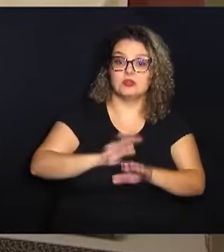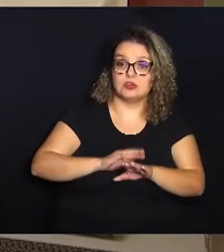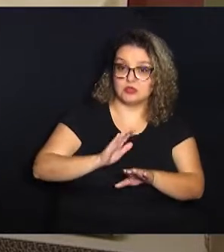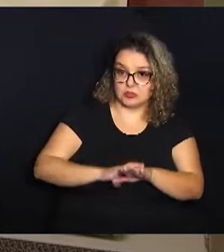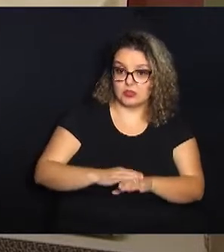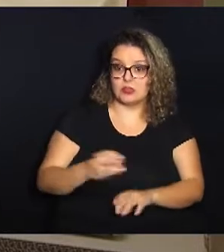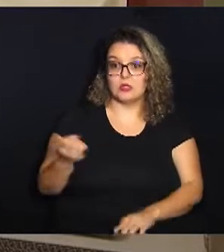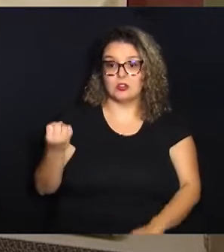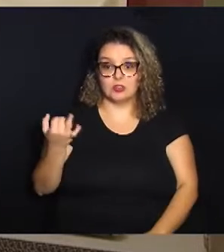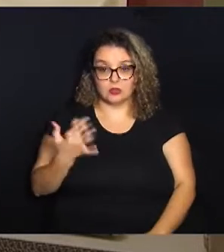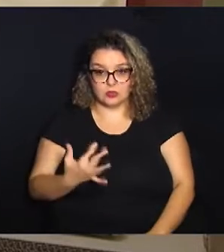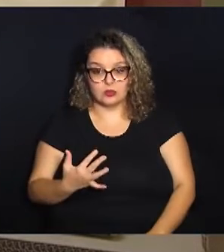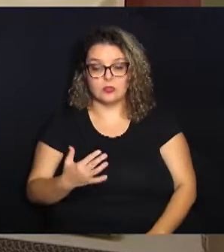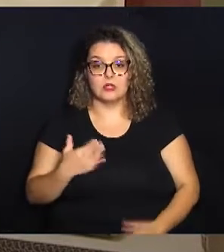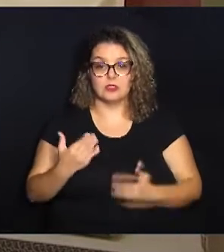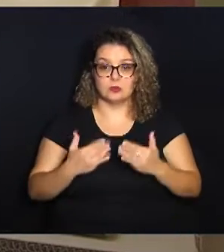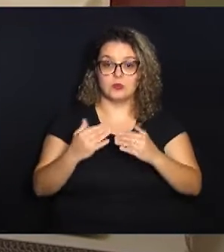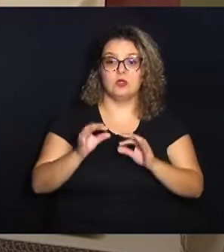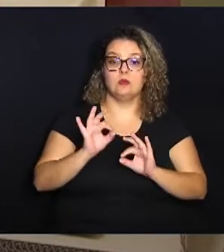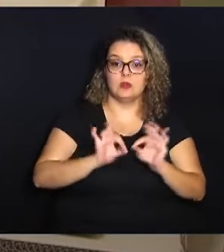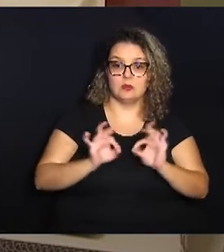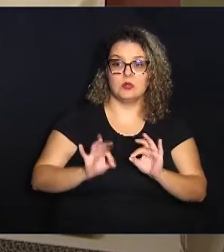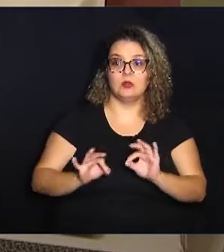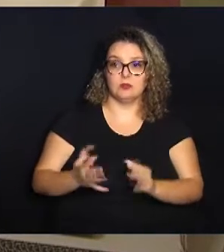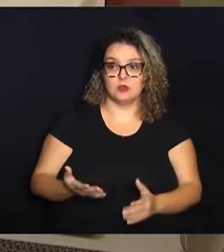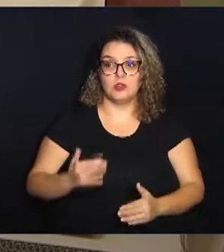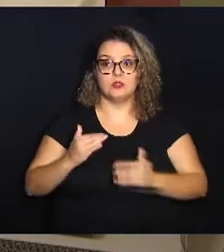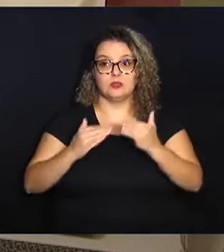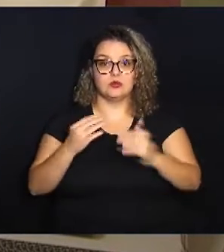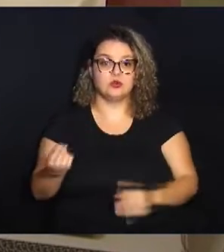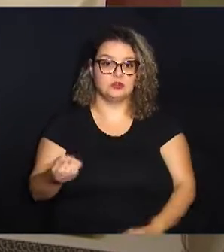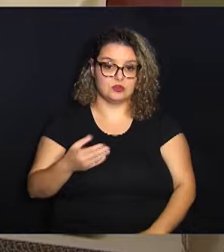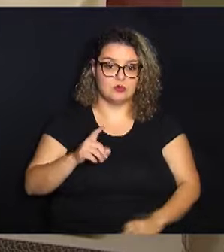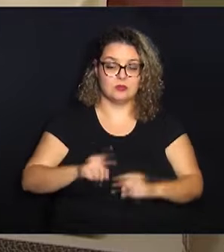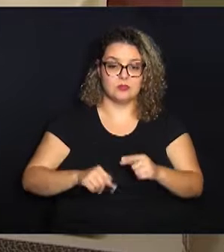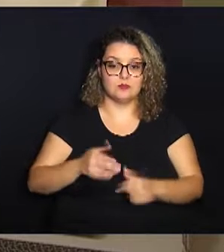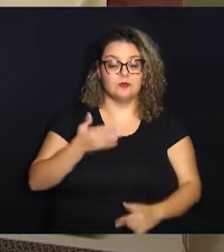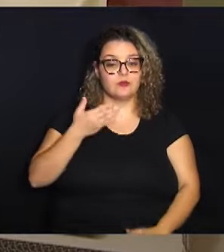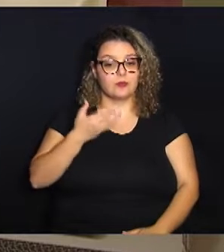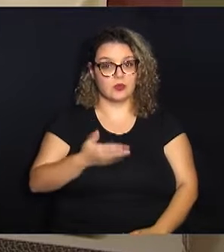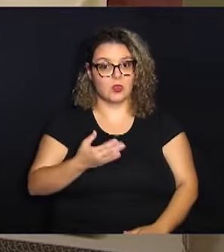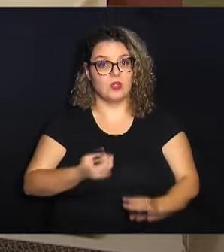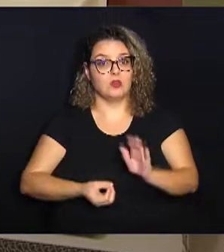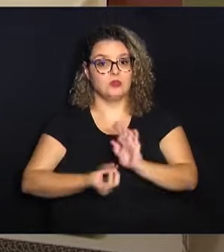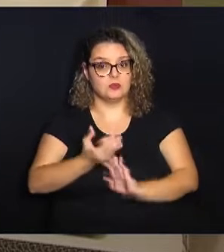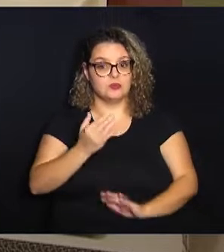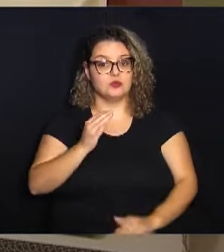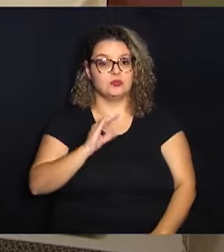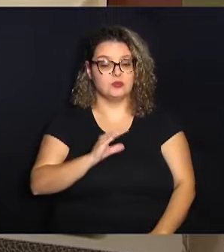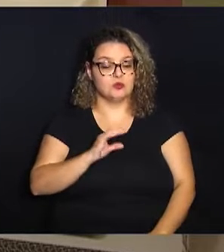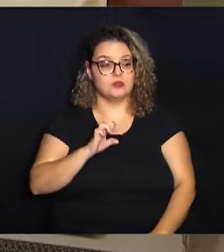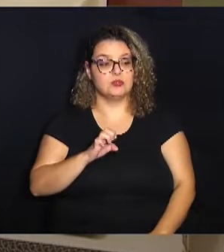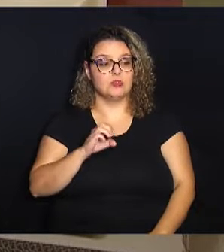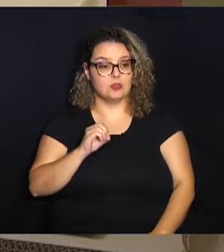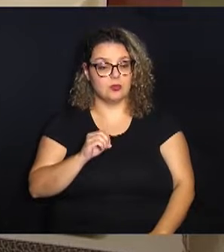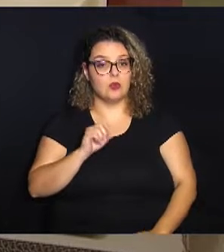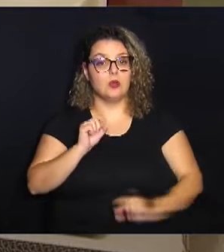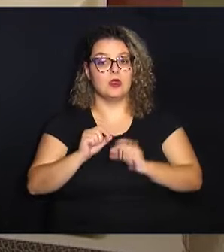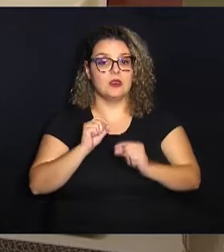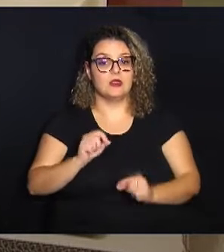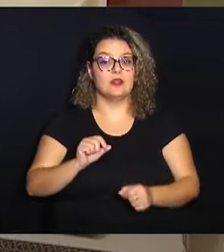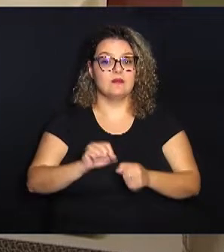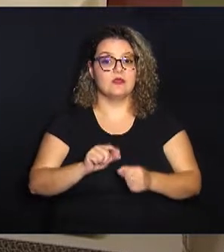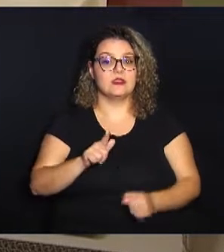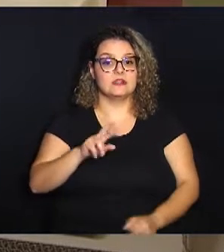e o quanto que ela tem performado para o desenvolvimento de novos produtos. Você é o fundador e o CEO. Quem faz a Gramoar